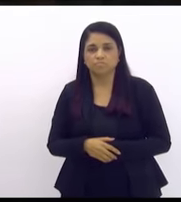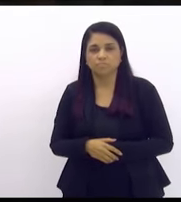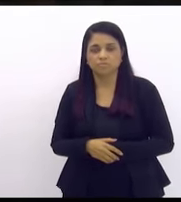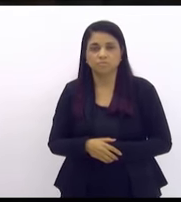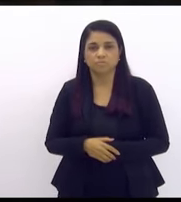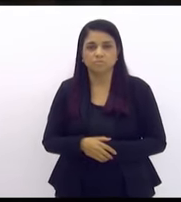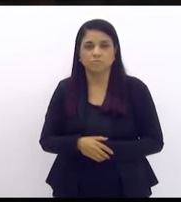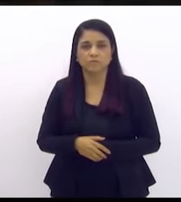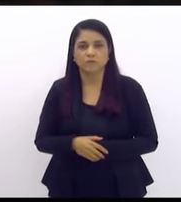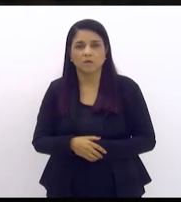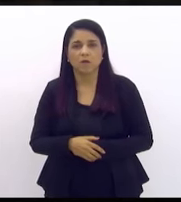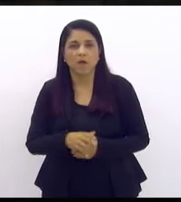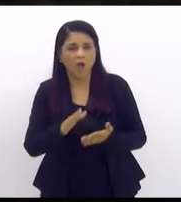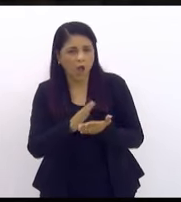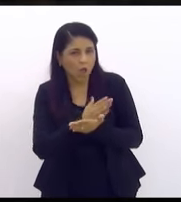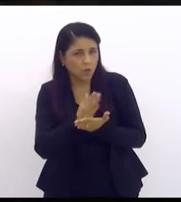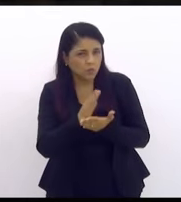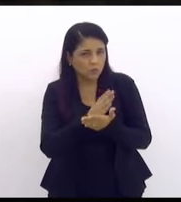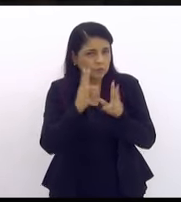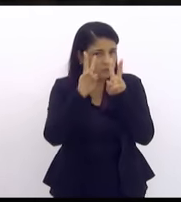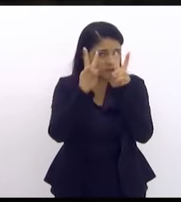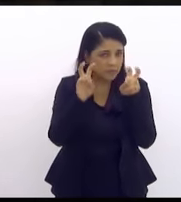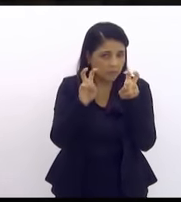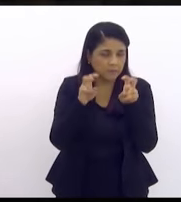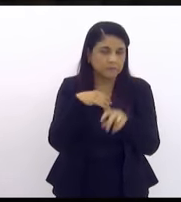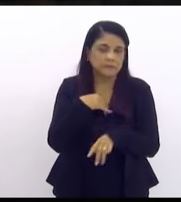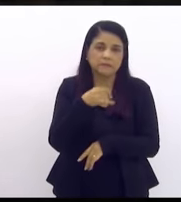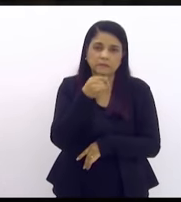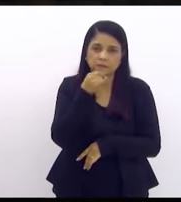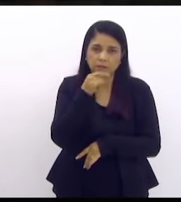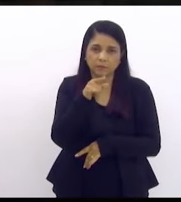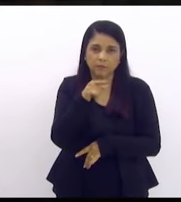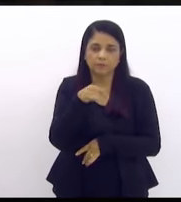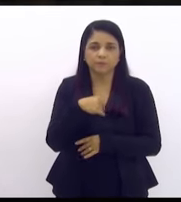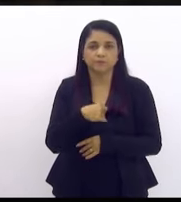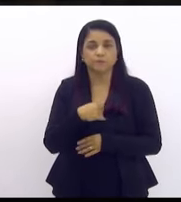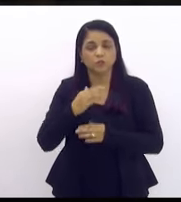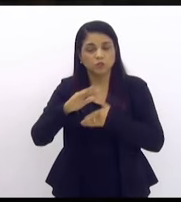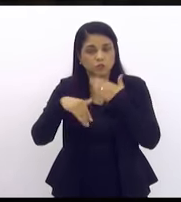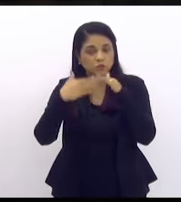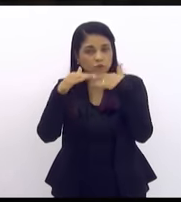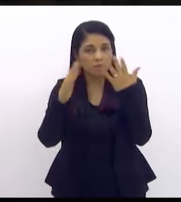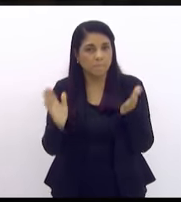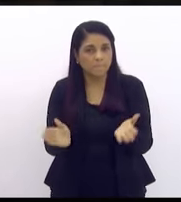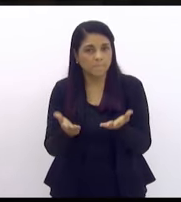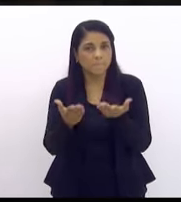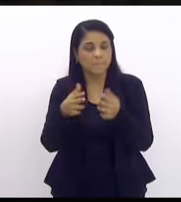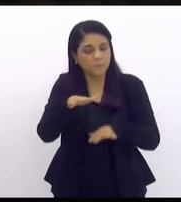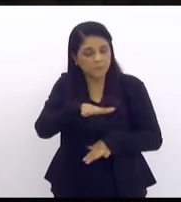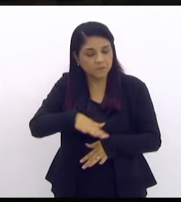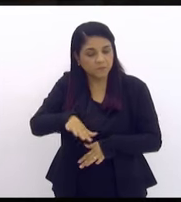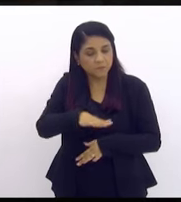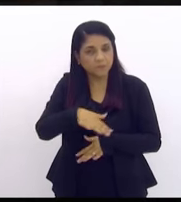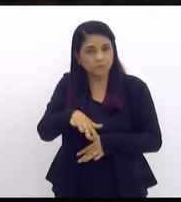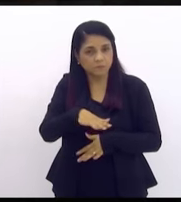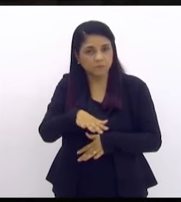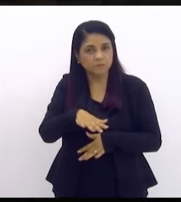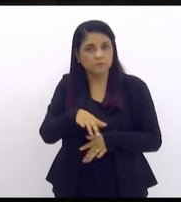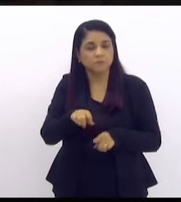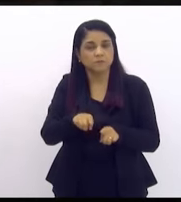alguns temas, como, por exemplo, a promoção do desenvolvimento regional e